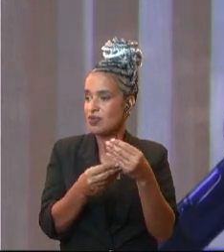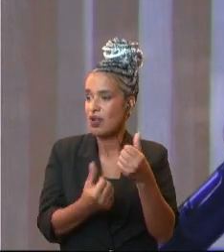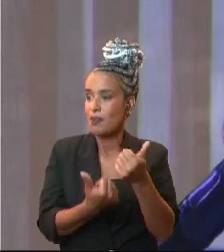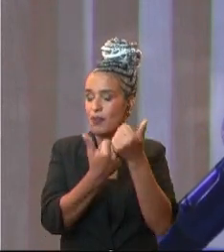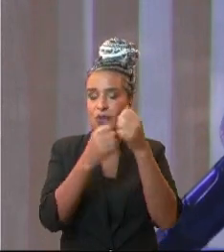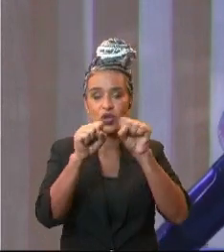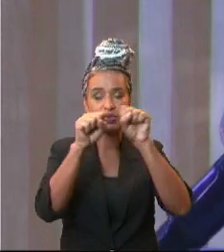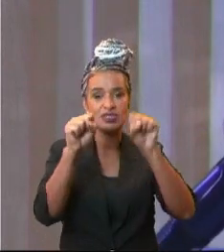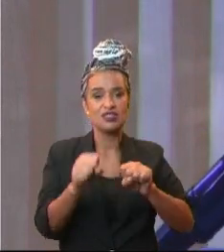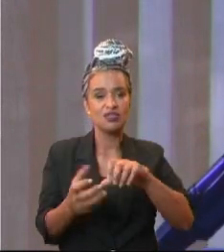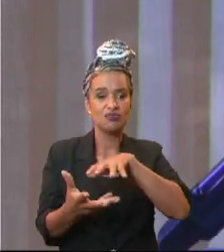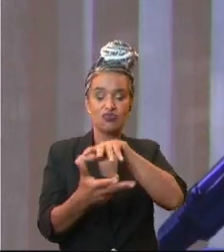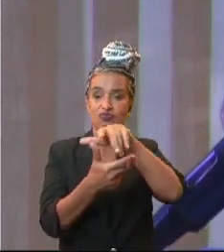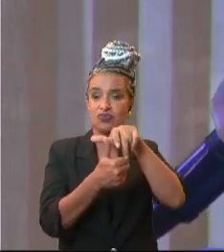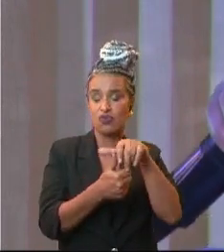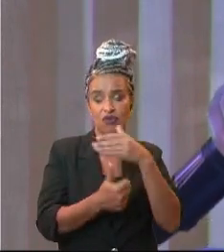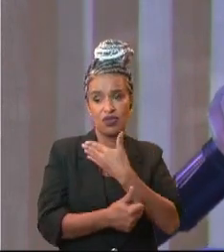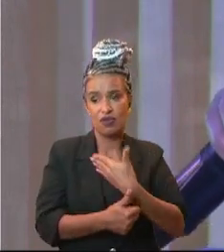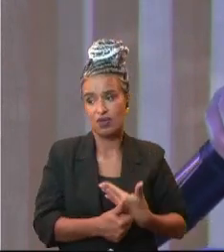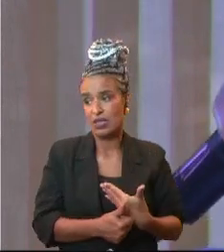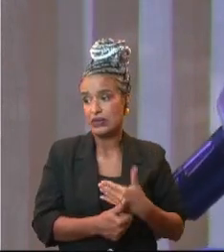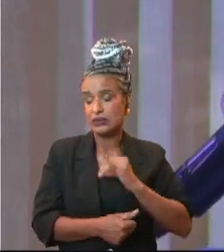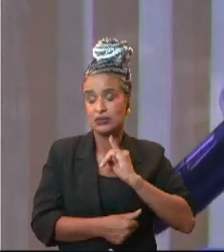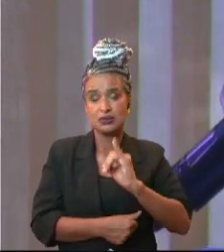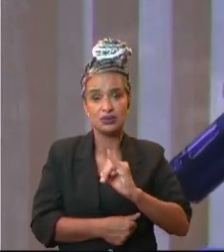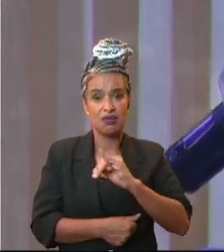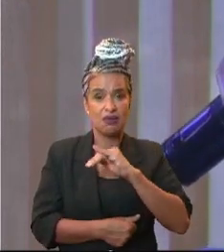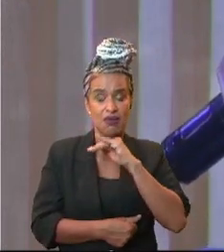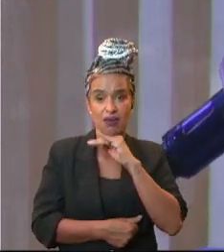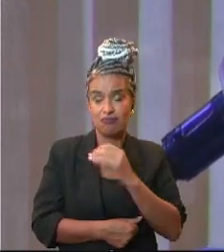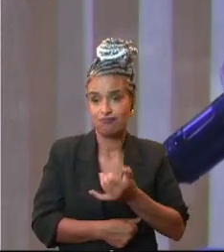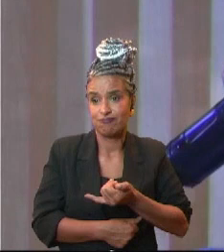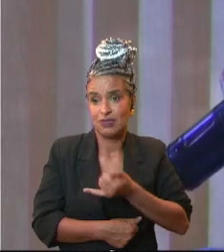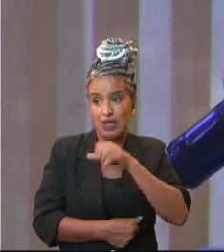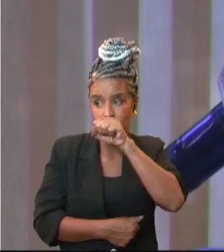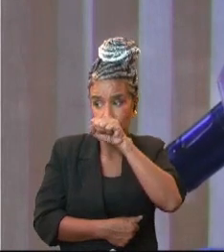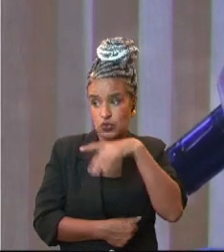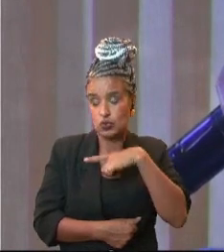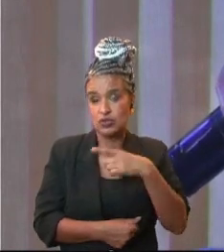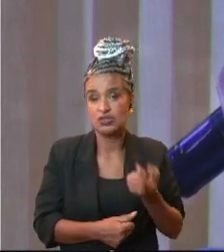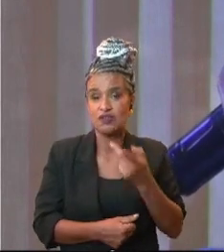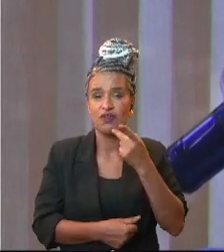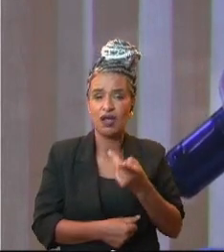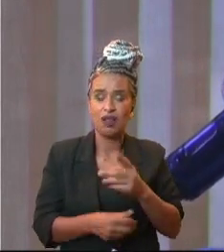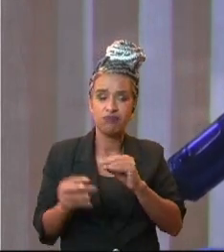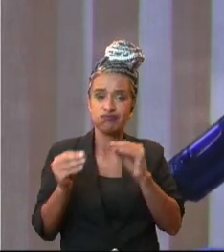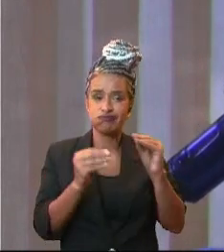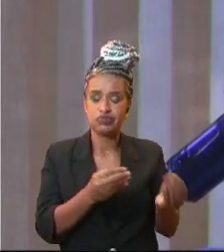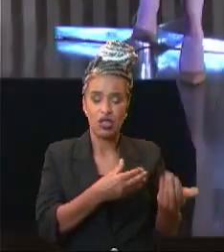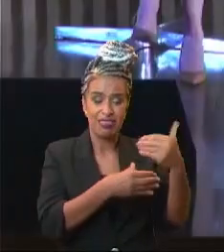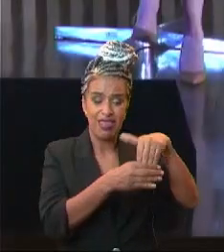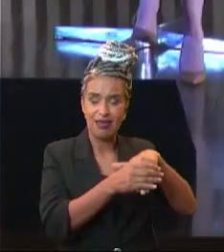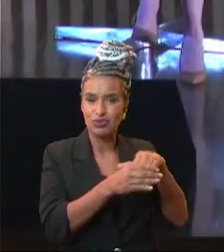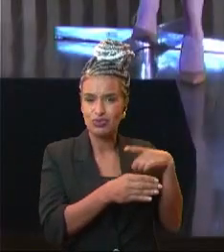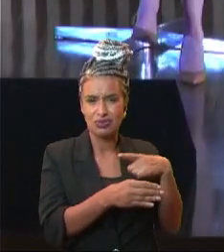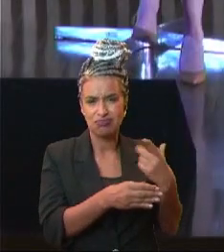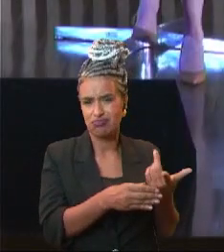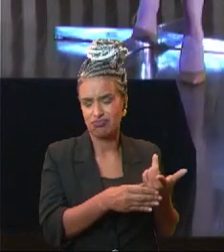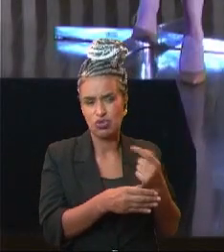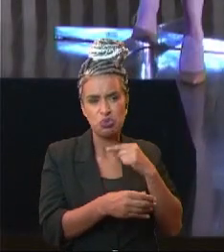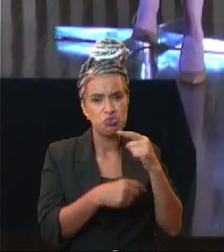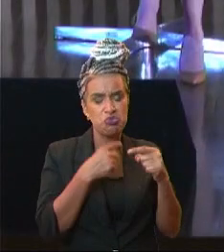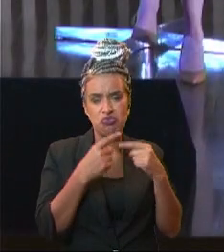de governança global, que seria totalmente absurdo se a gente transferisse esse debate para o plano interno. Ninguém questionaria, né,